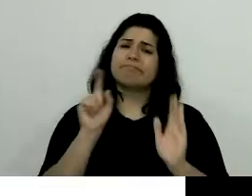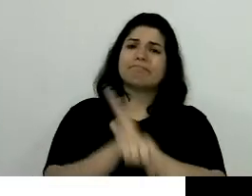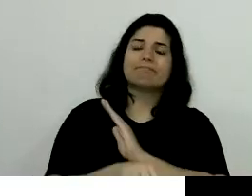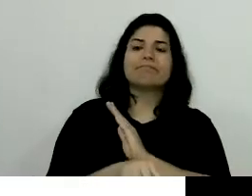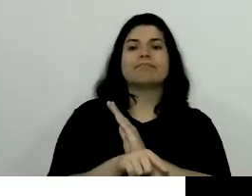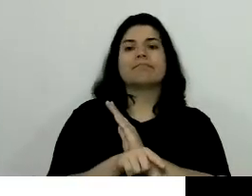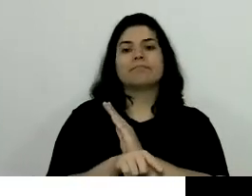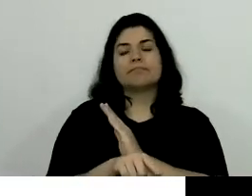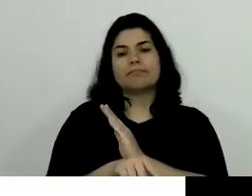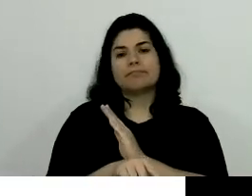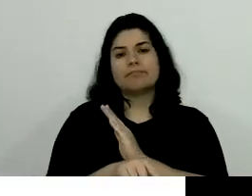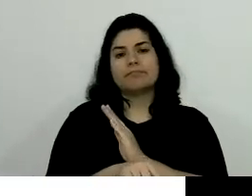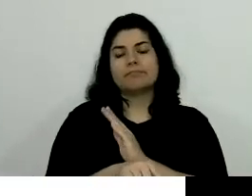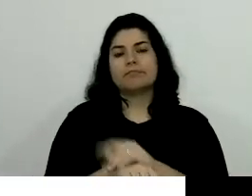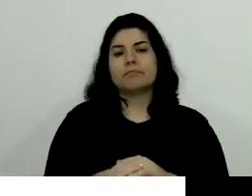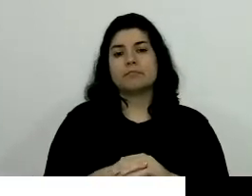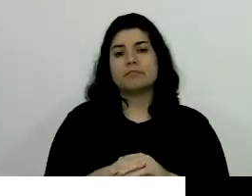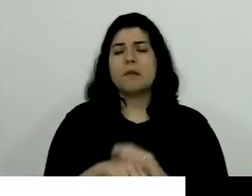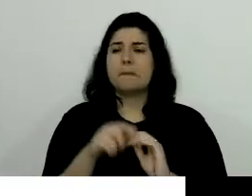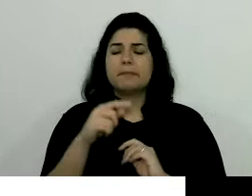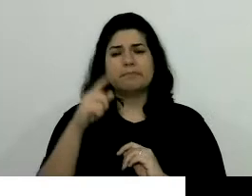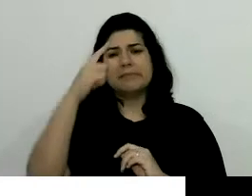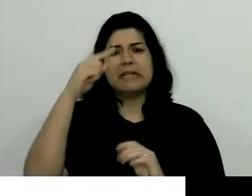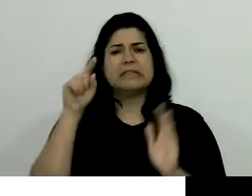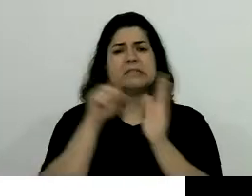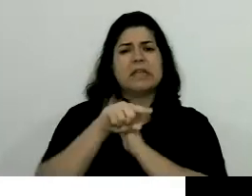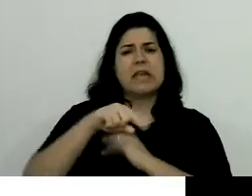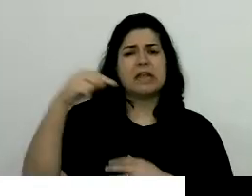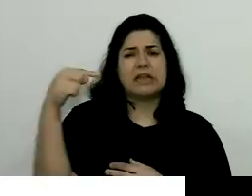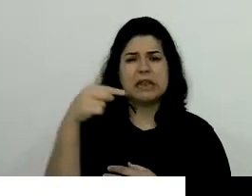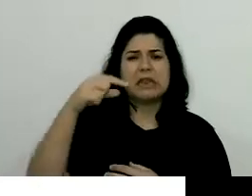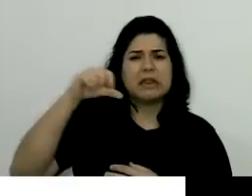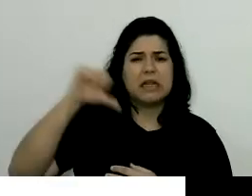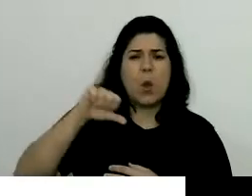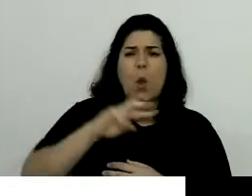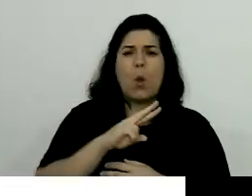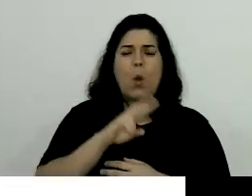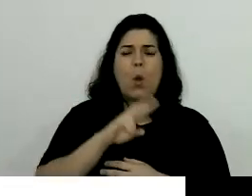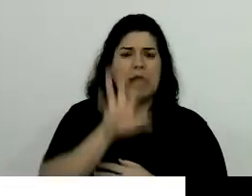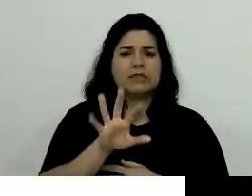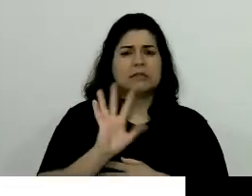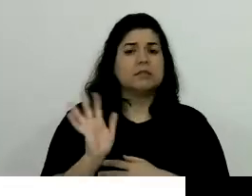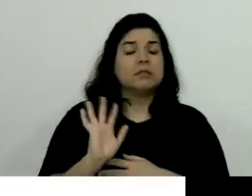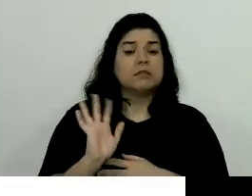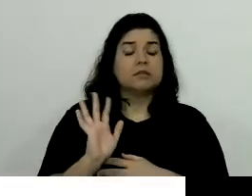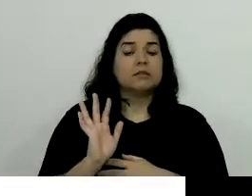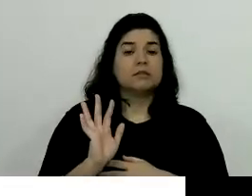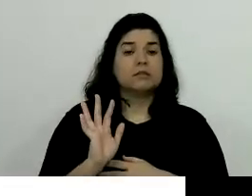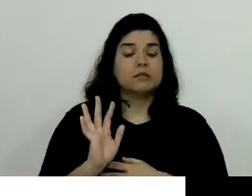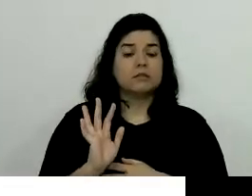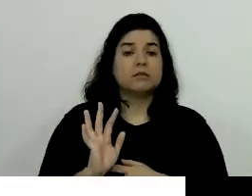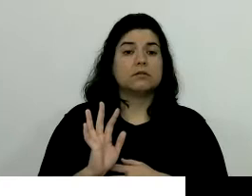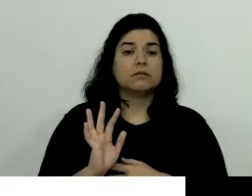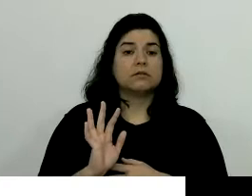questionamento de negativa ou agressivo, muito pelo contrário, né? A partir